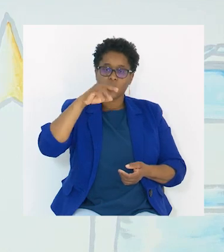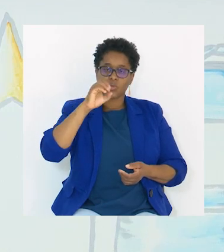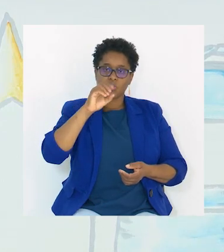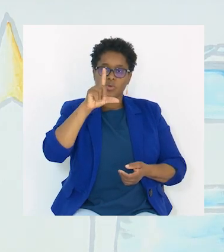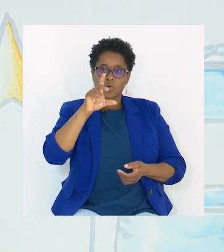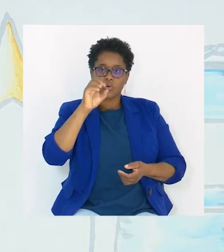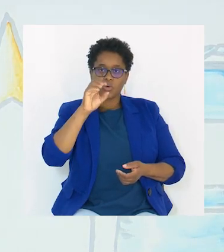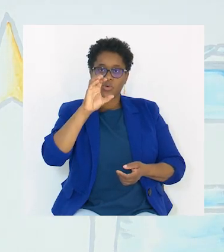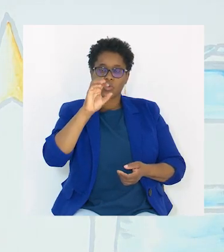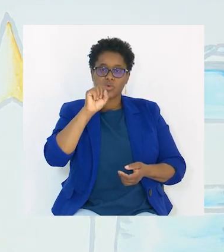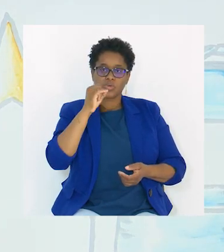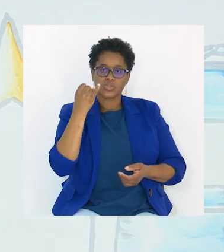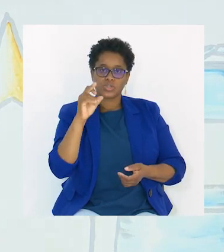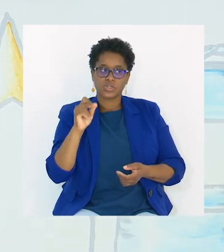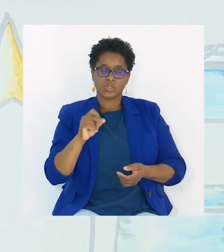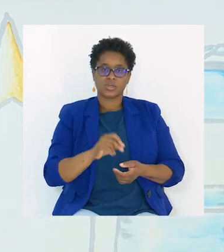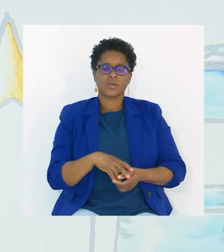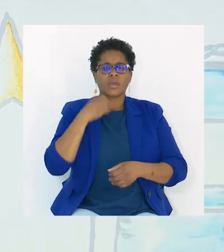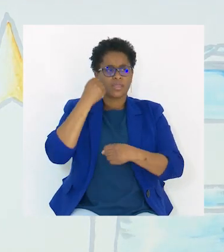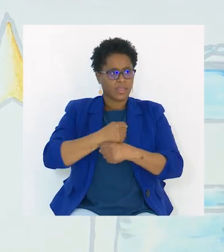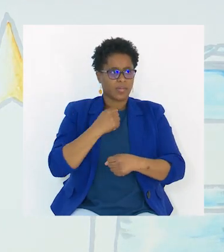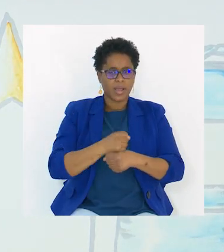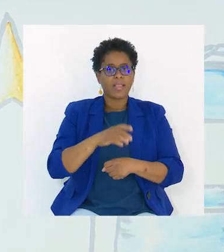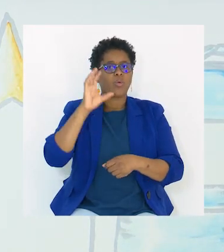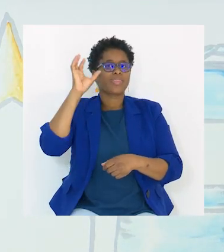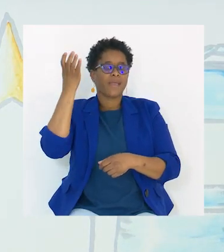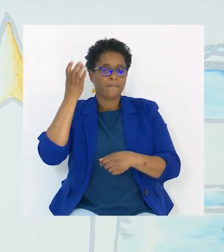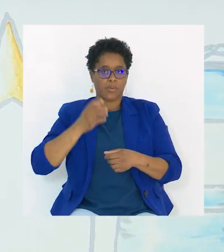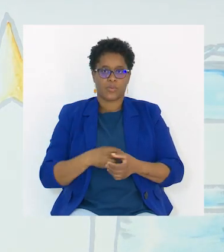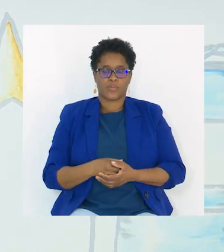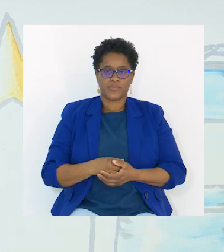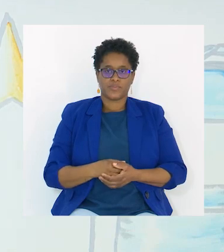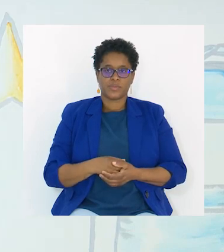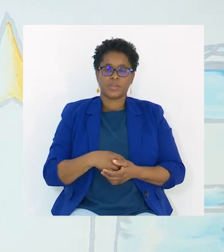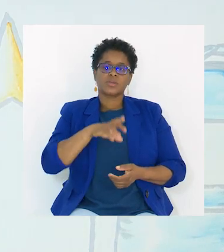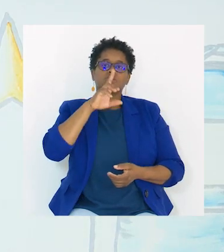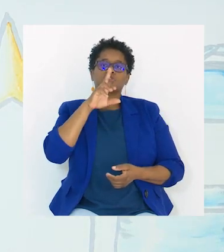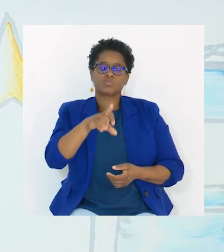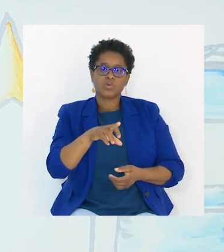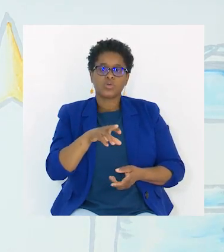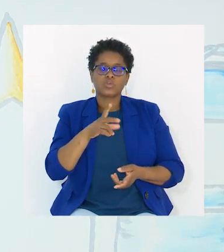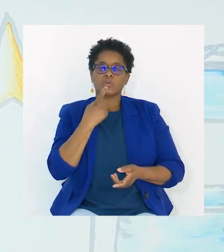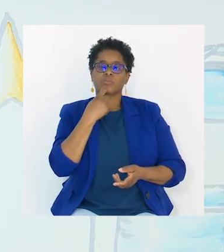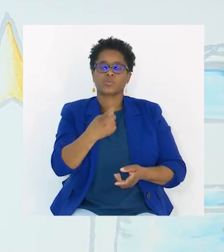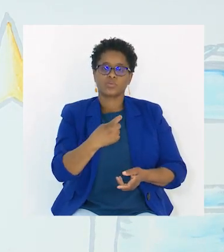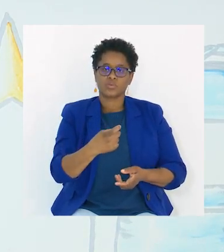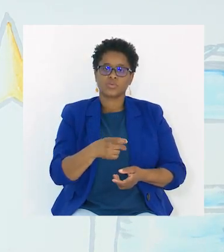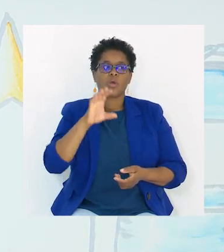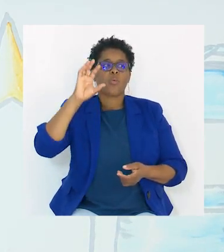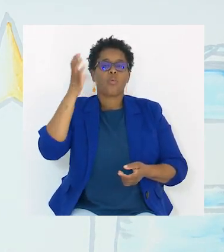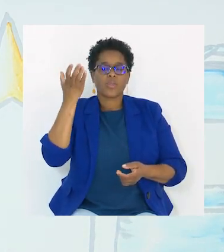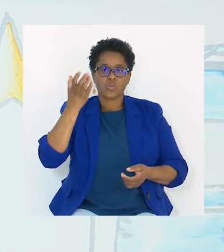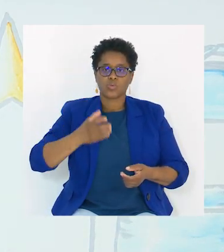cronologia, que trabalha com o tempo, que responde à questão